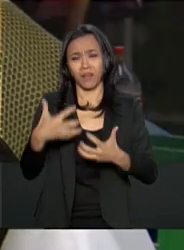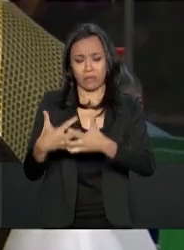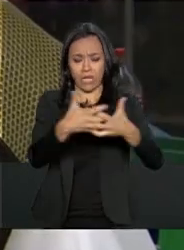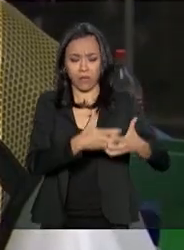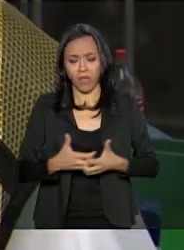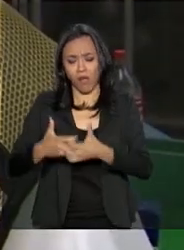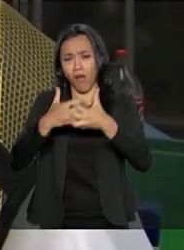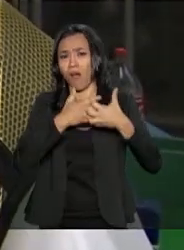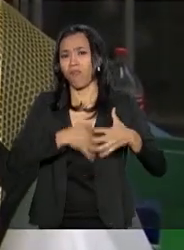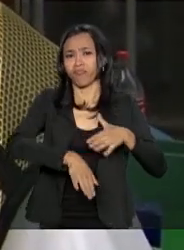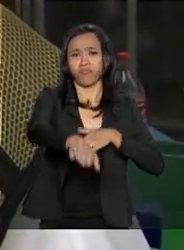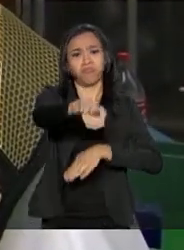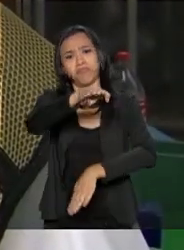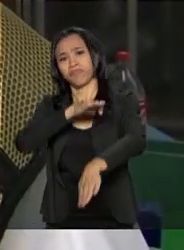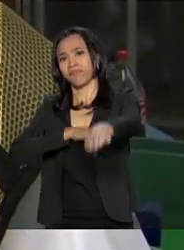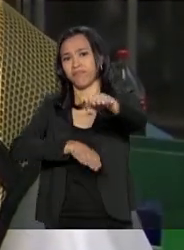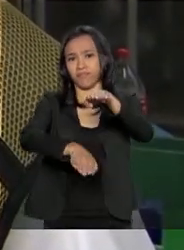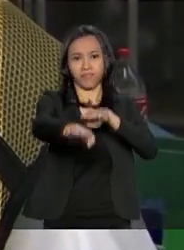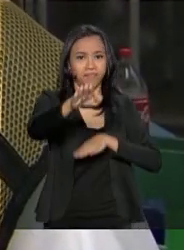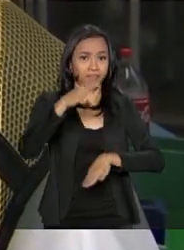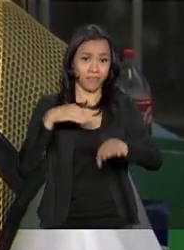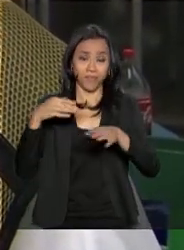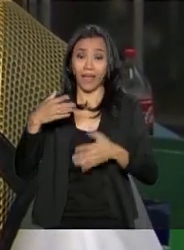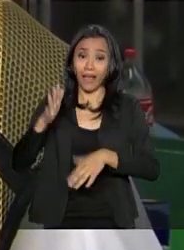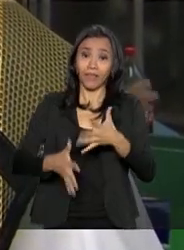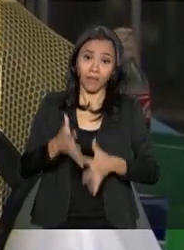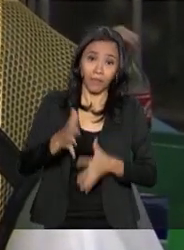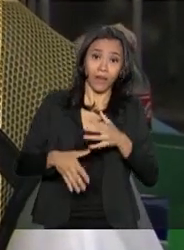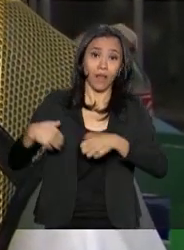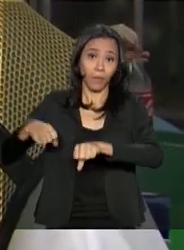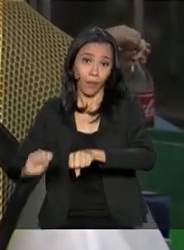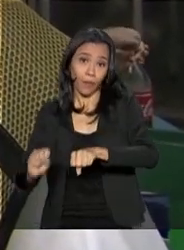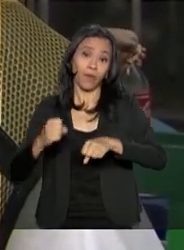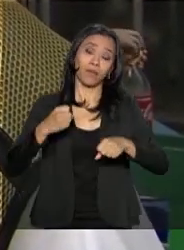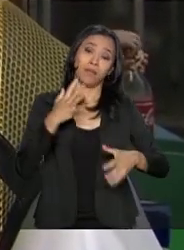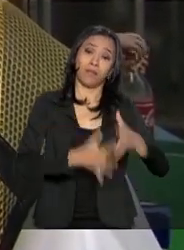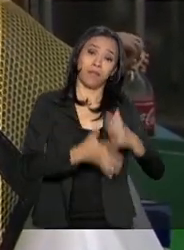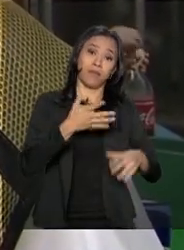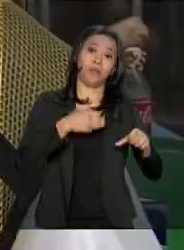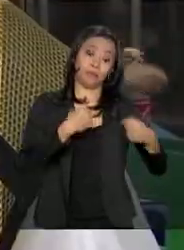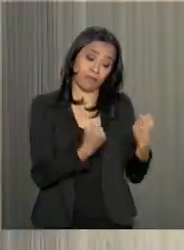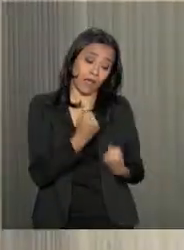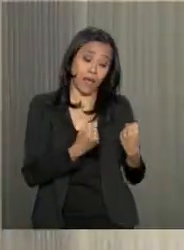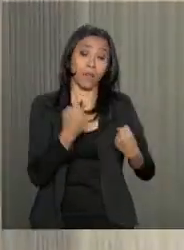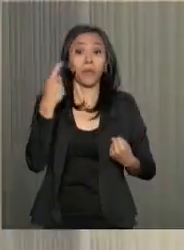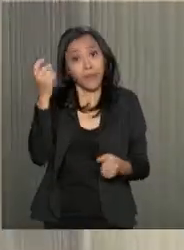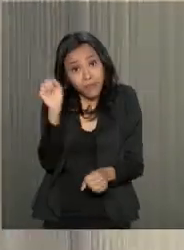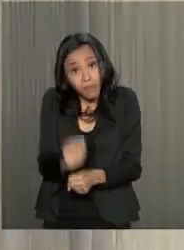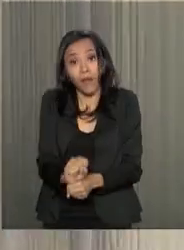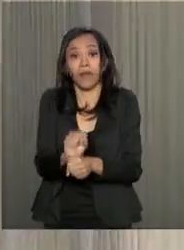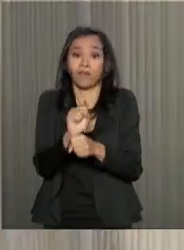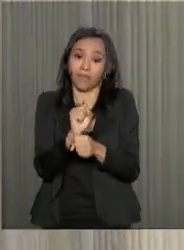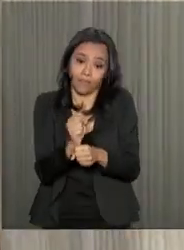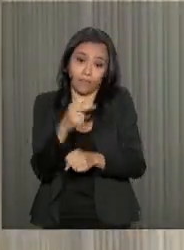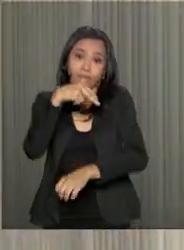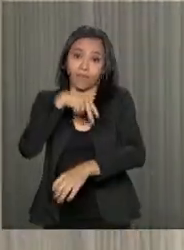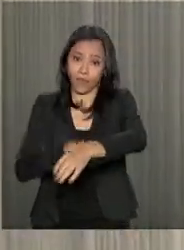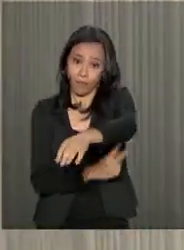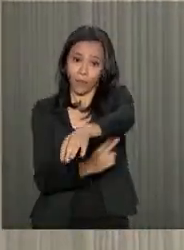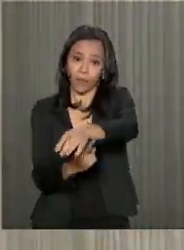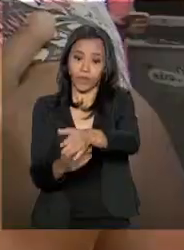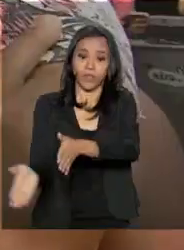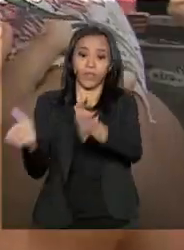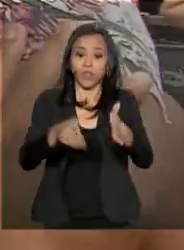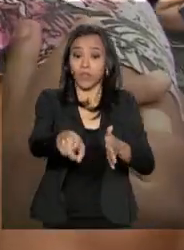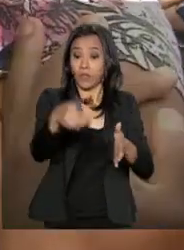o carro pequeno na moto principalmente aqui em cima da ponte quando temos para muita gente aponta turistas também aprovaram a